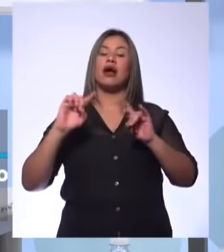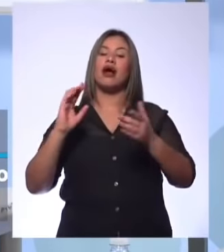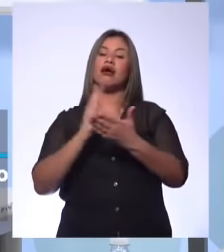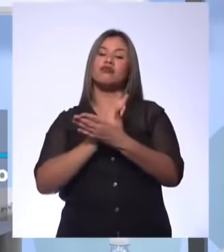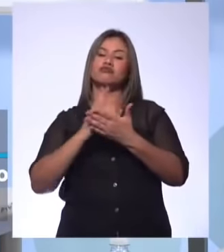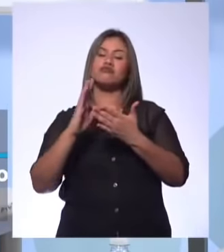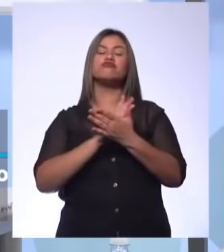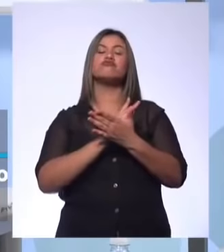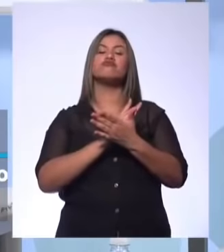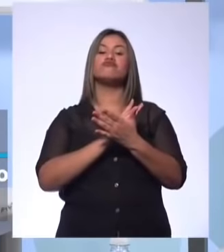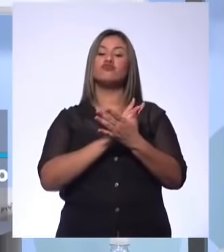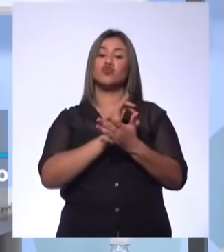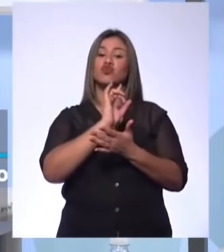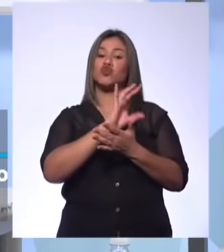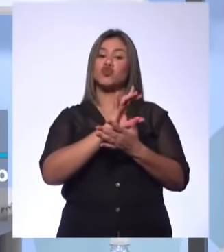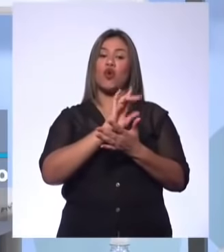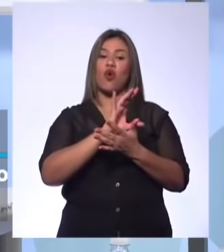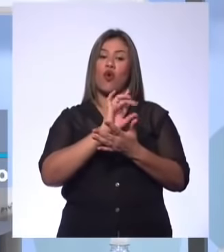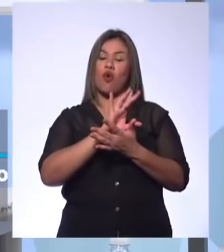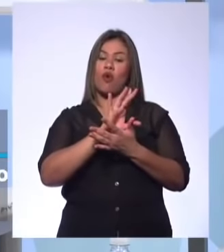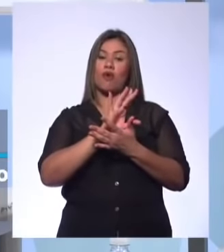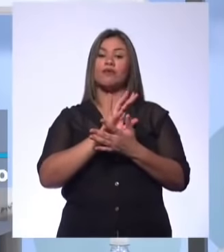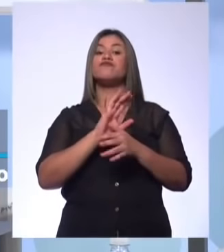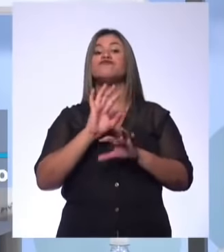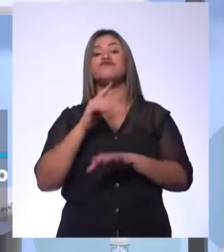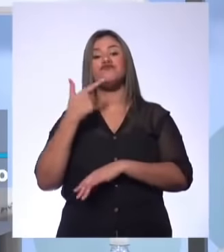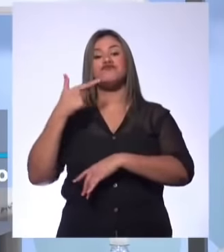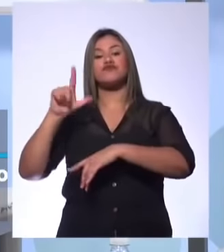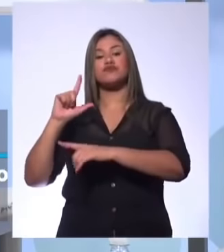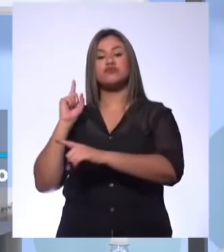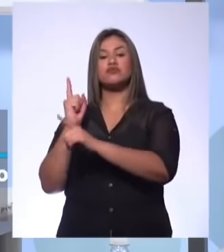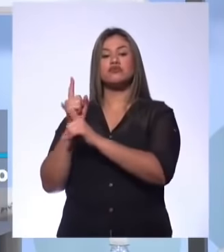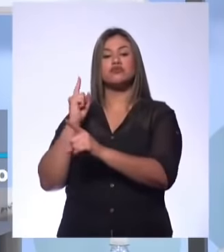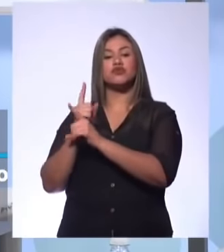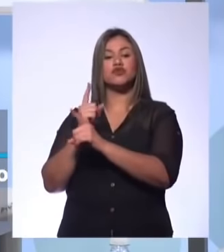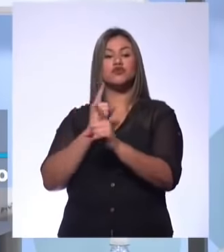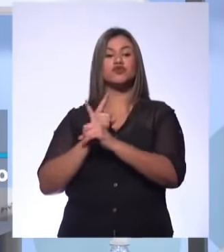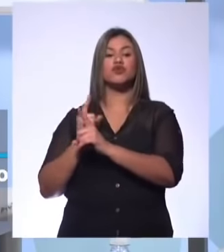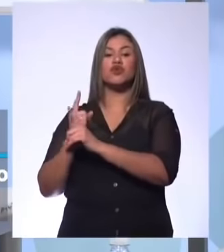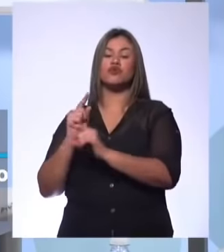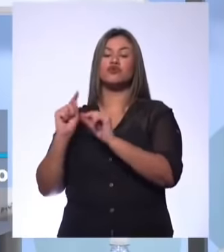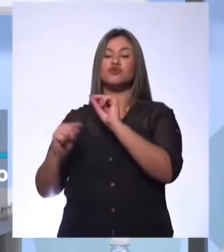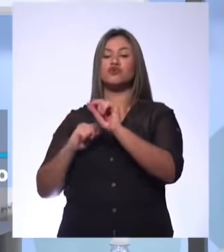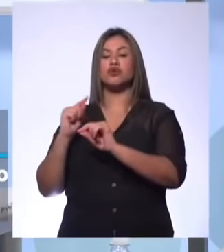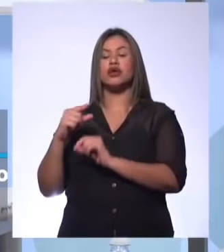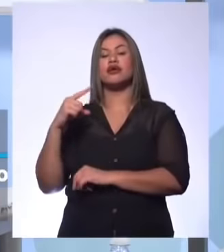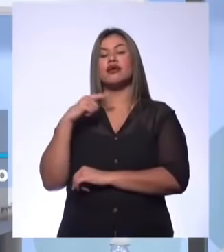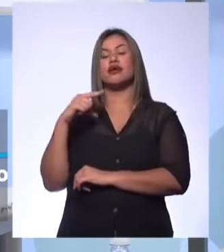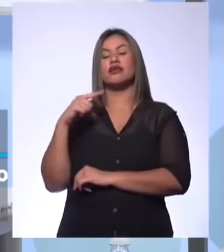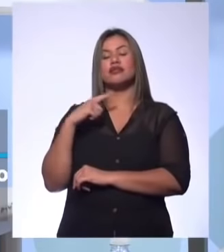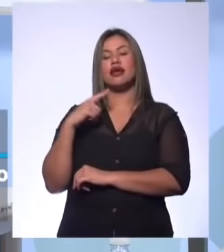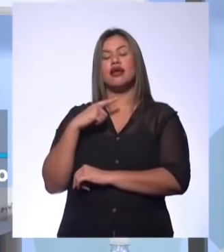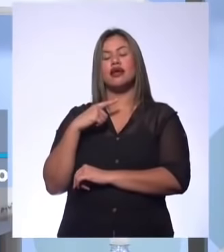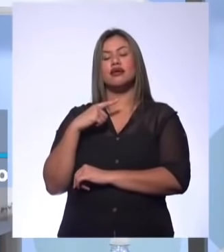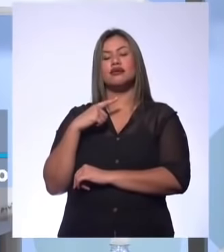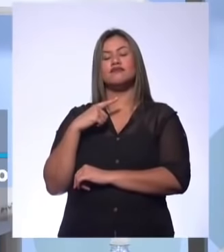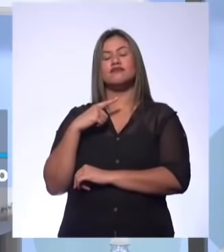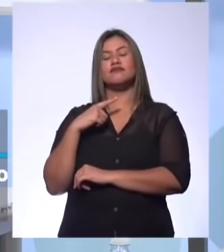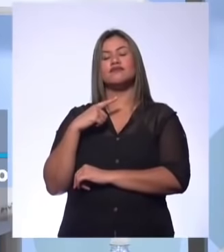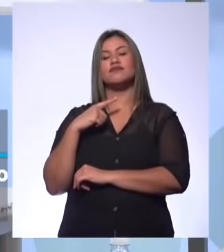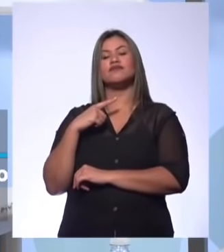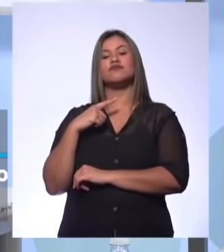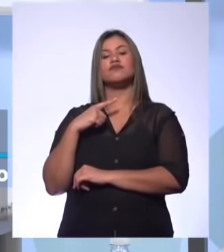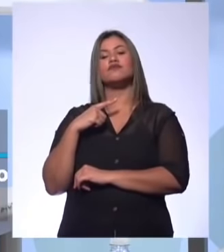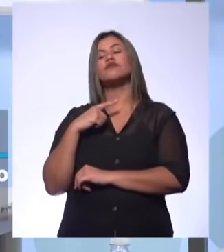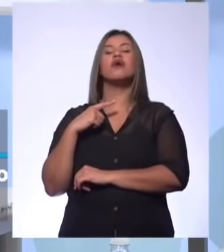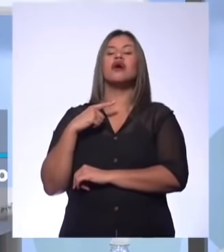aí conflitos, mas nem todos. Outros encontros causaram